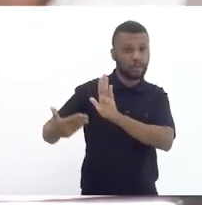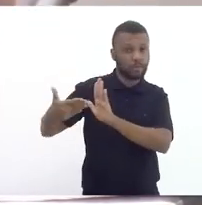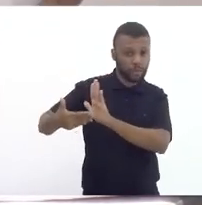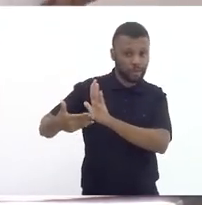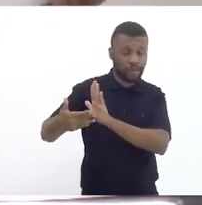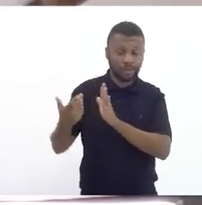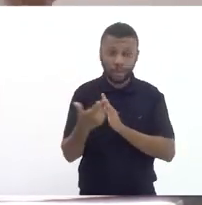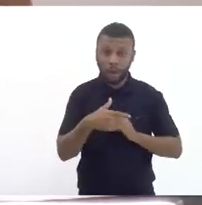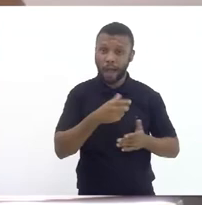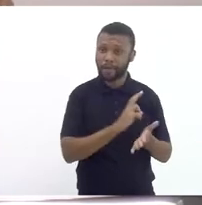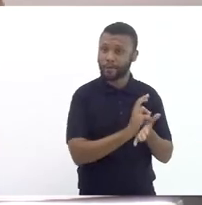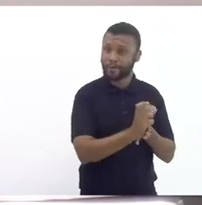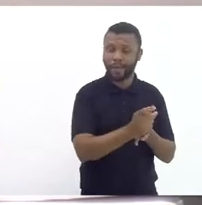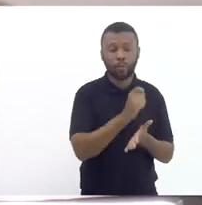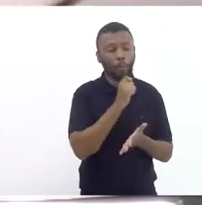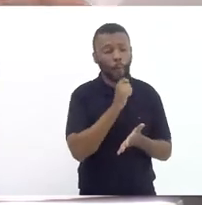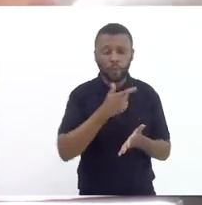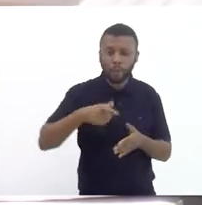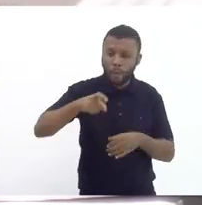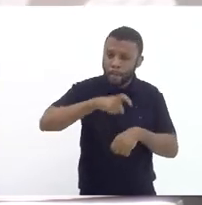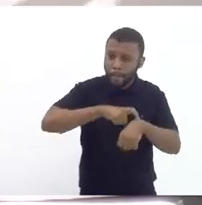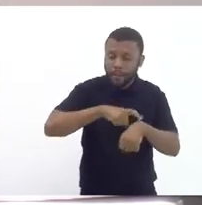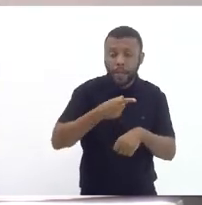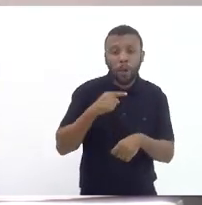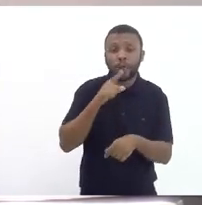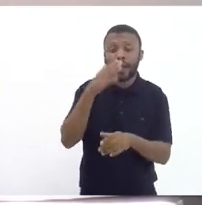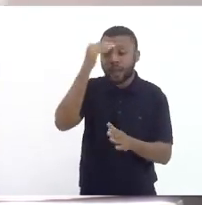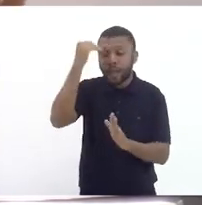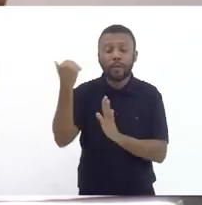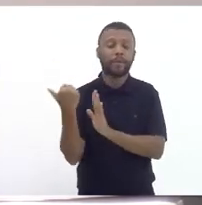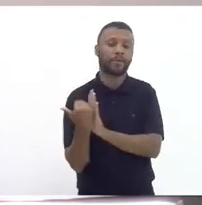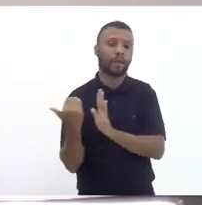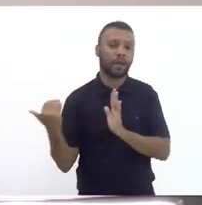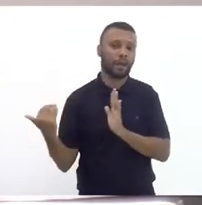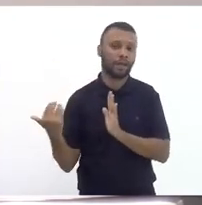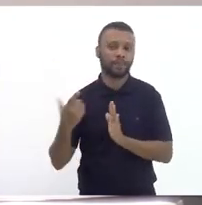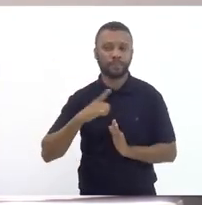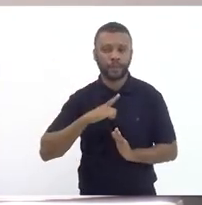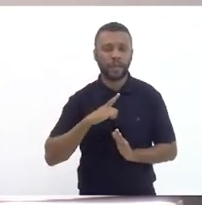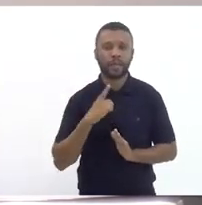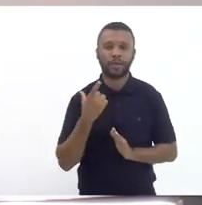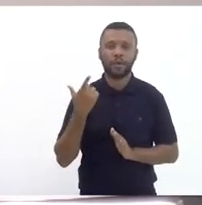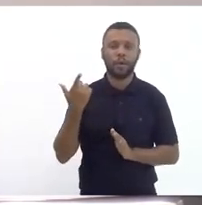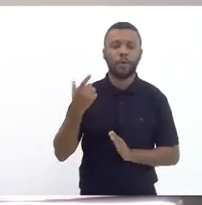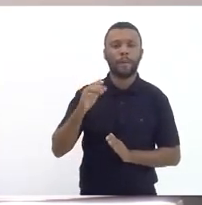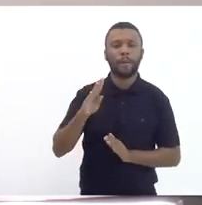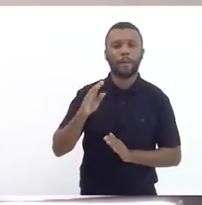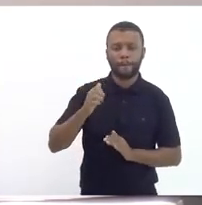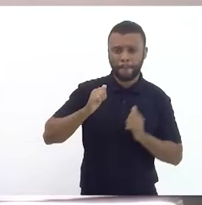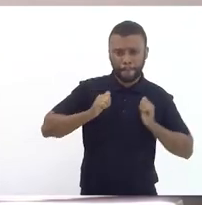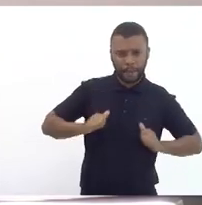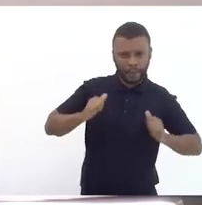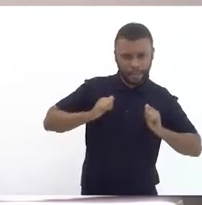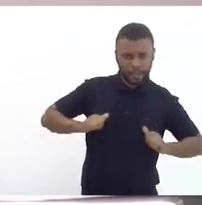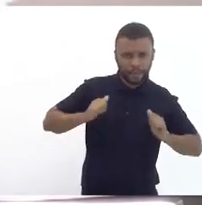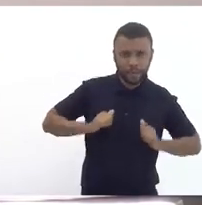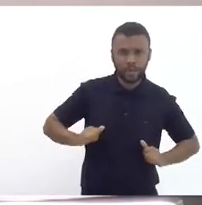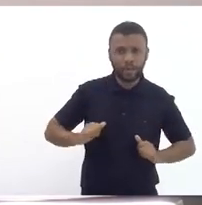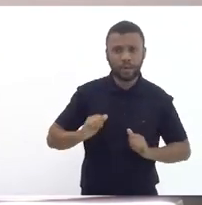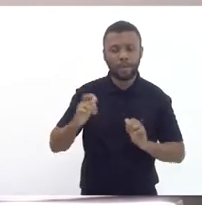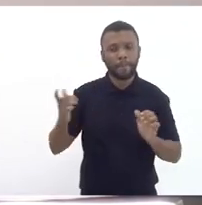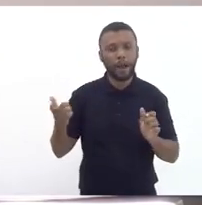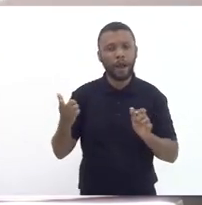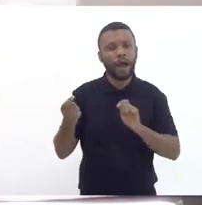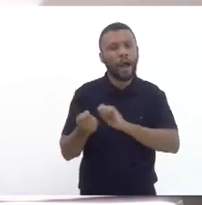tem sensibilidade com o usuário. Tem outras leis aqui que falam a questão do bagageiro nos trens. Só botar o bagageiro para acomodar